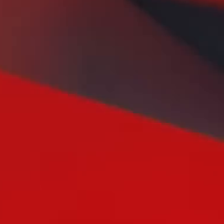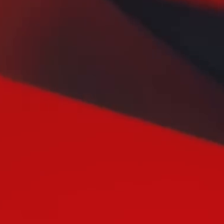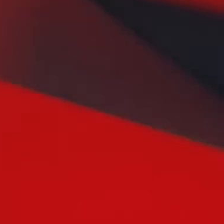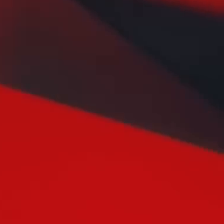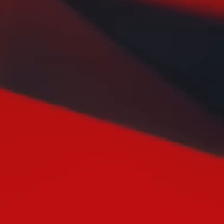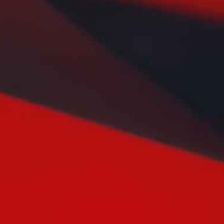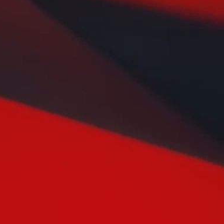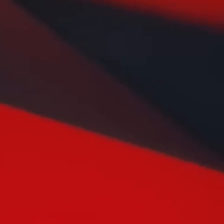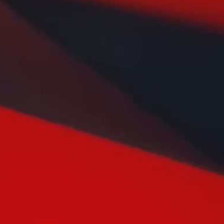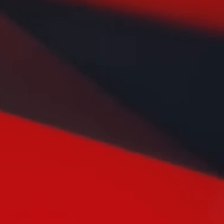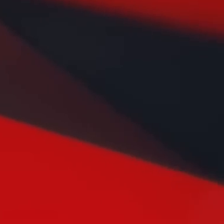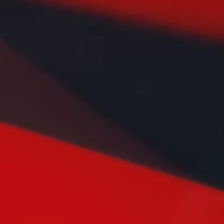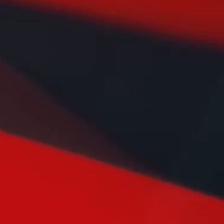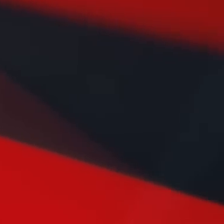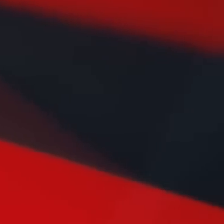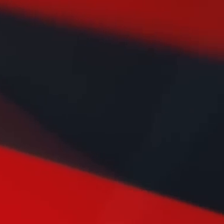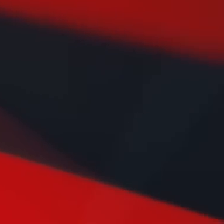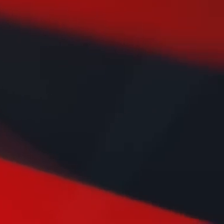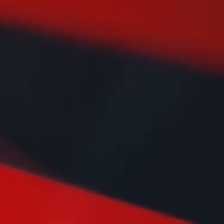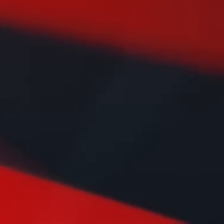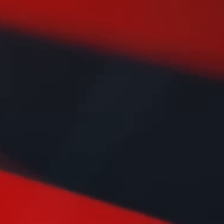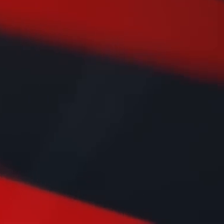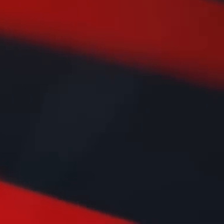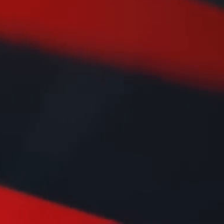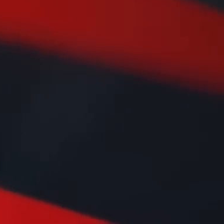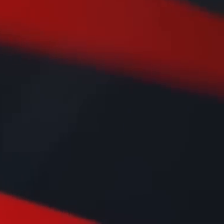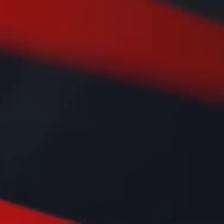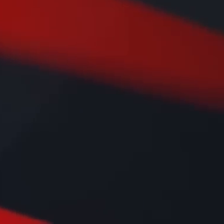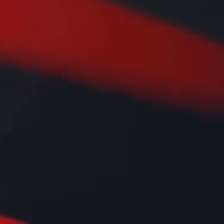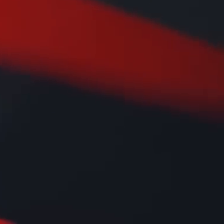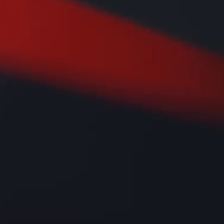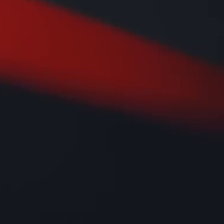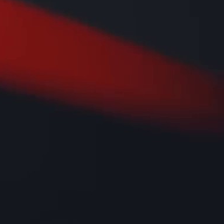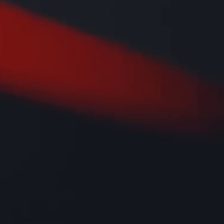Não me sinto só,